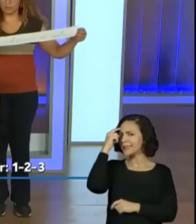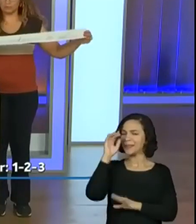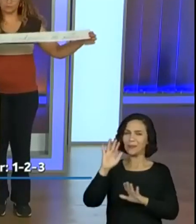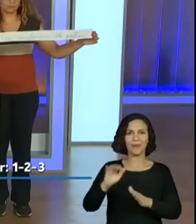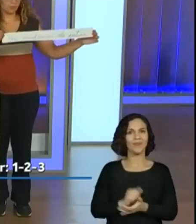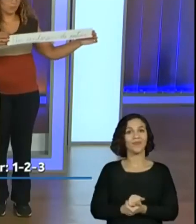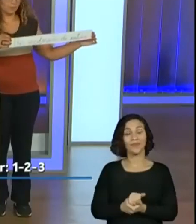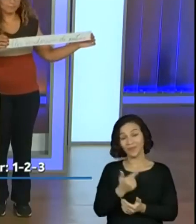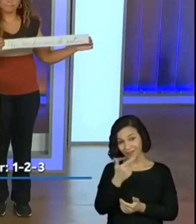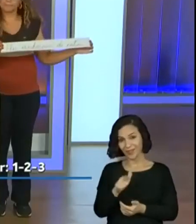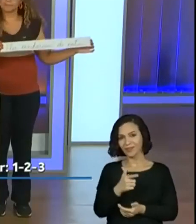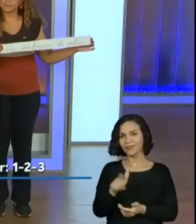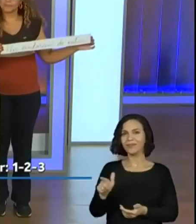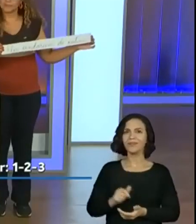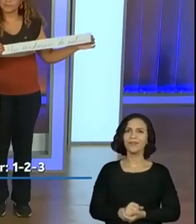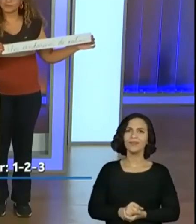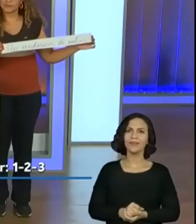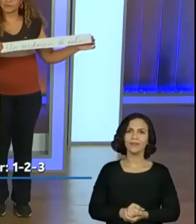Mais uma.